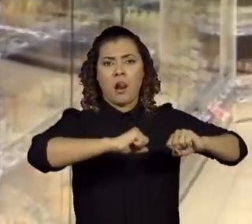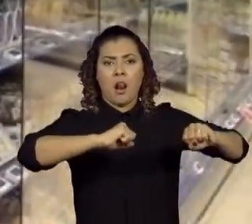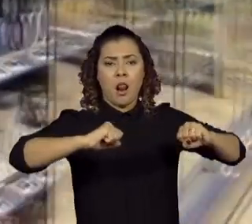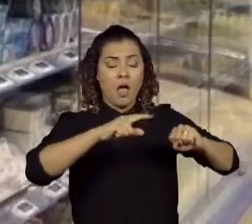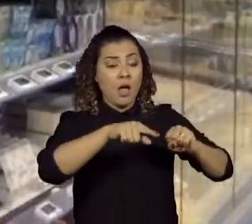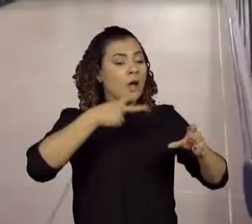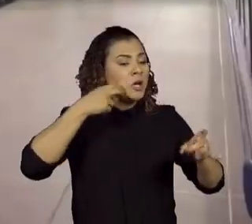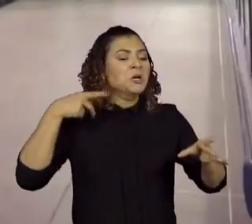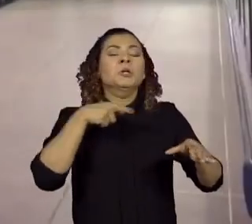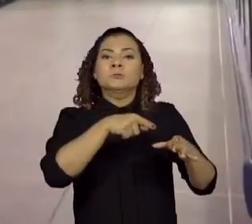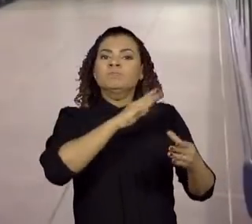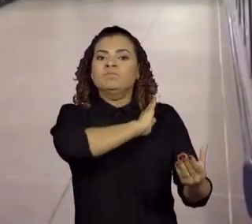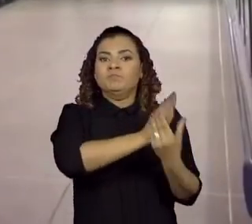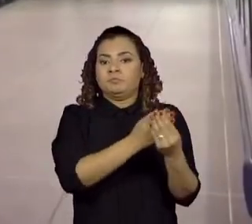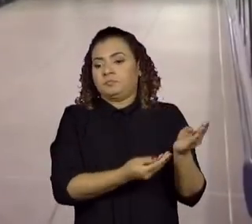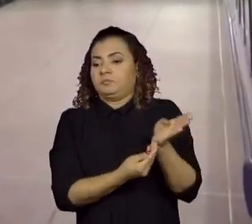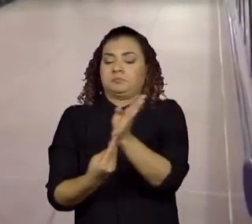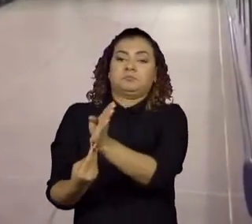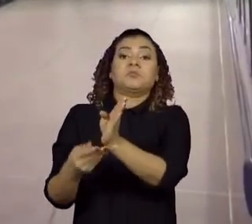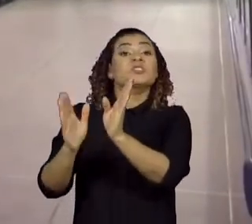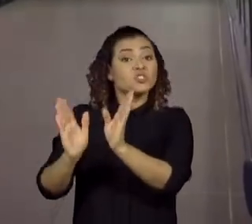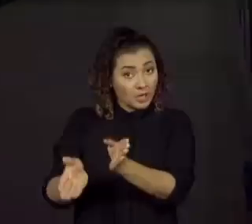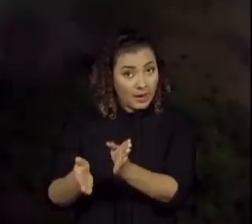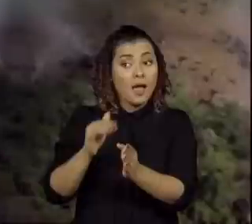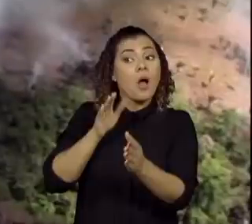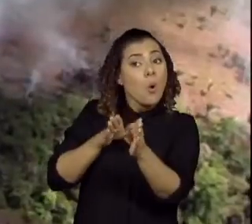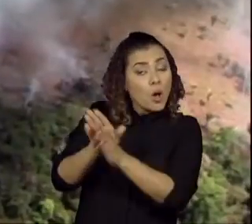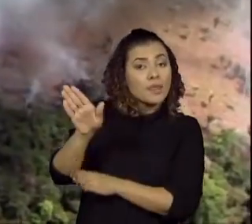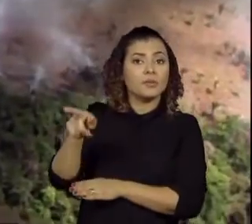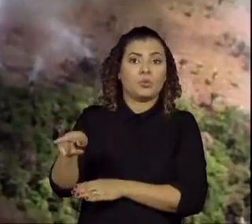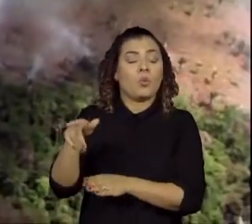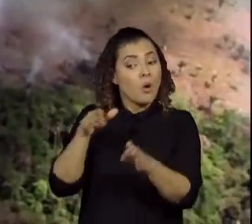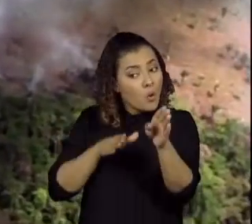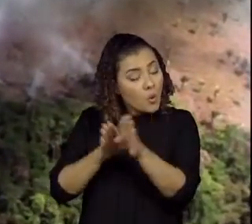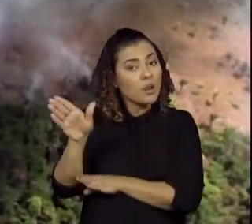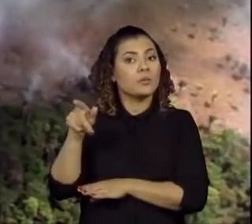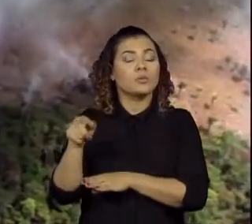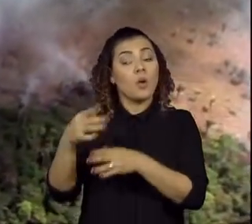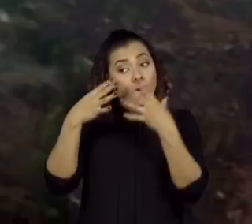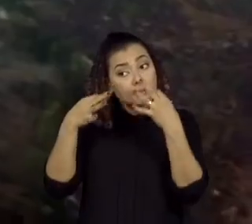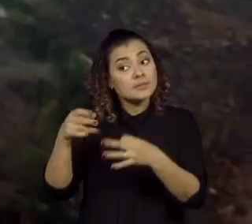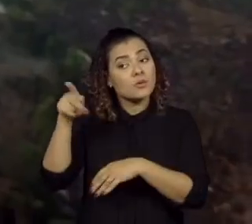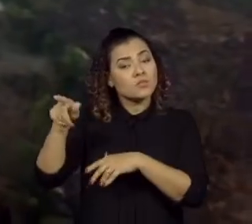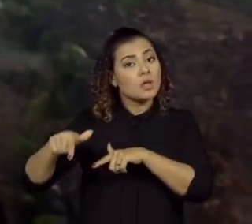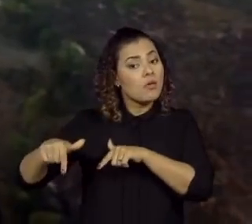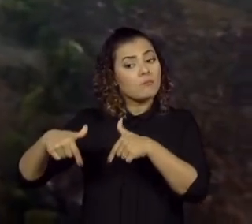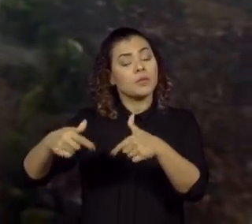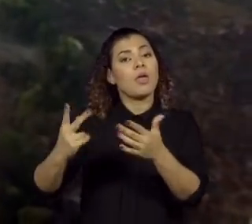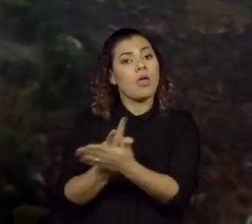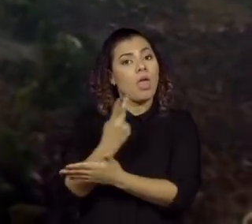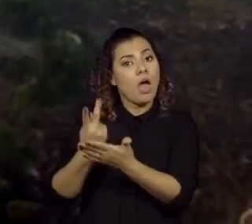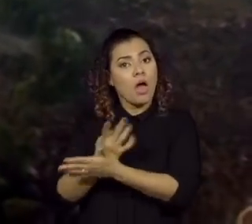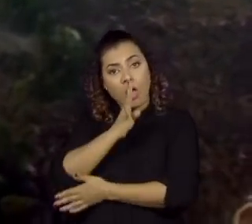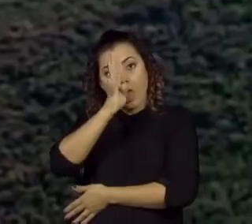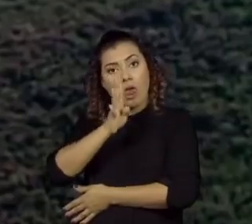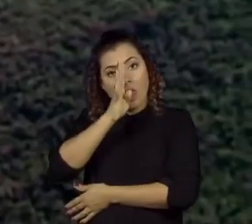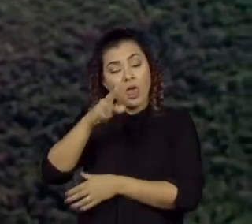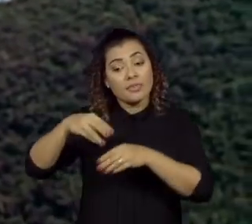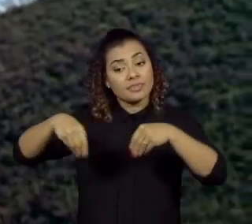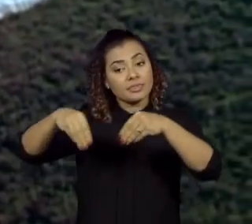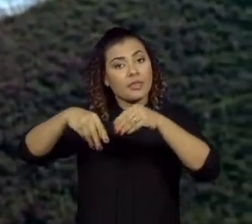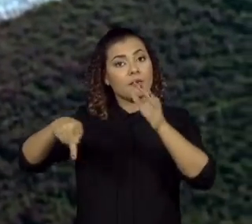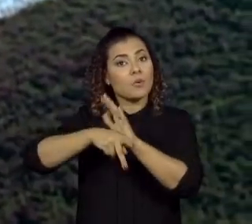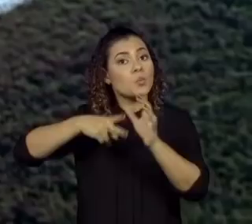notificaram extrajudicialmente o grupo, né, alertando eles dessas atividades ilegais presentes nas terras